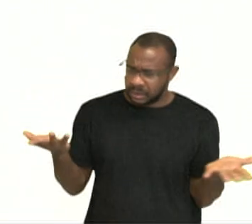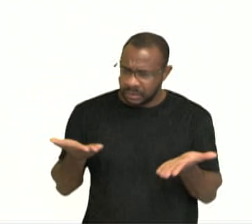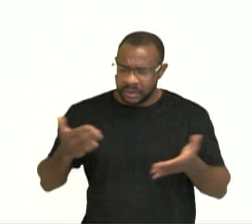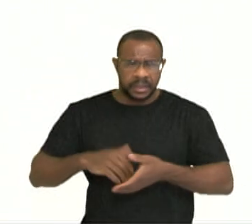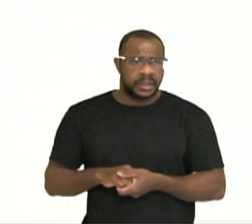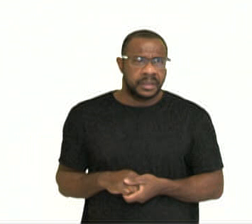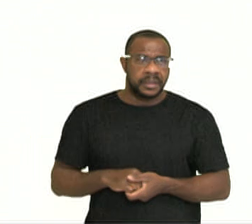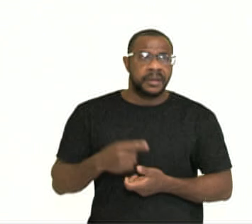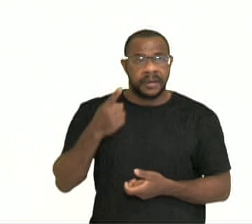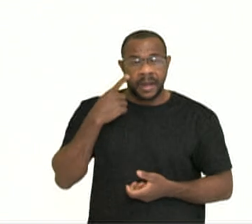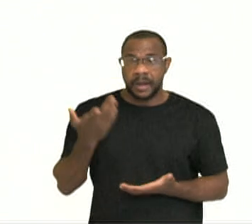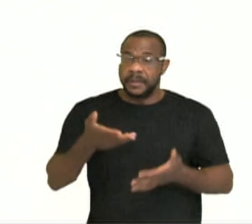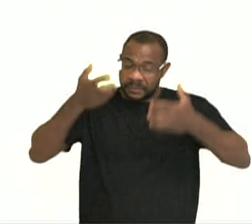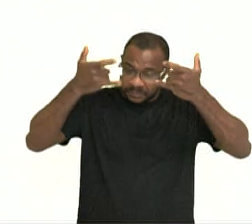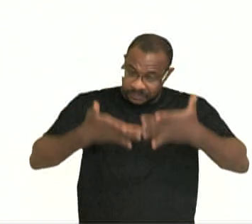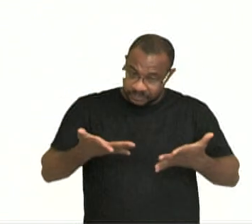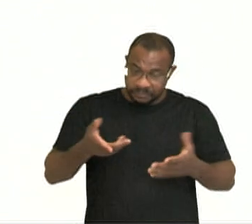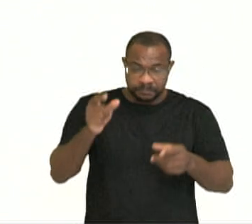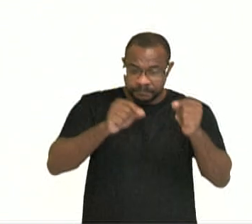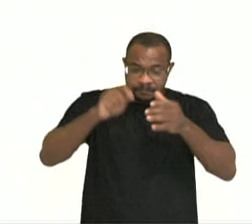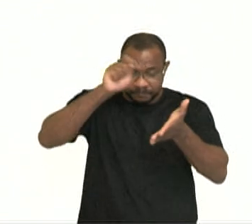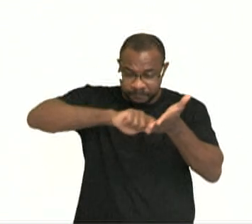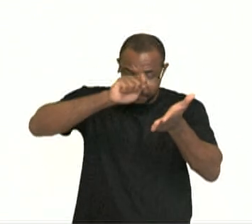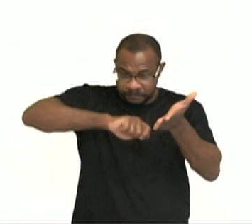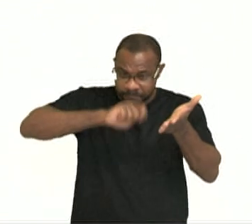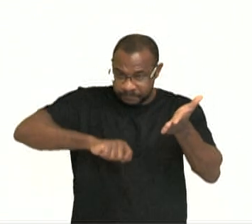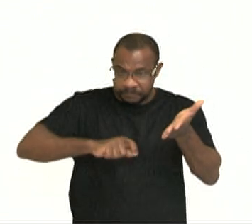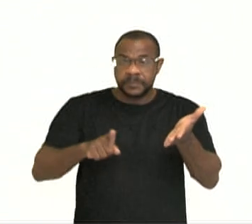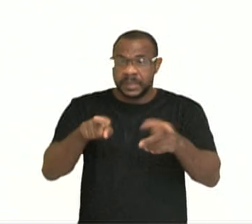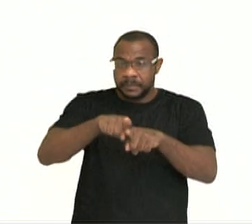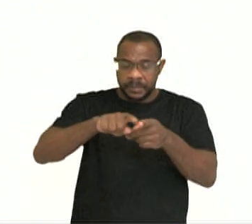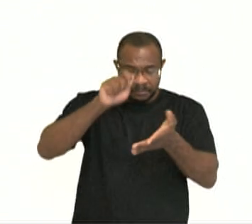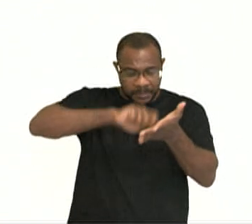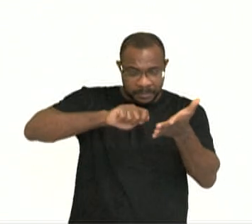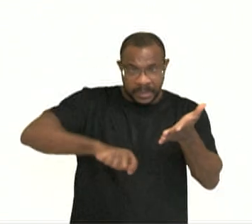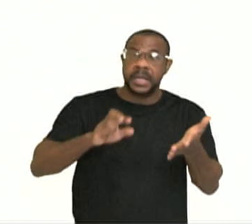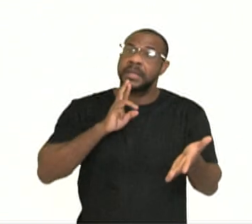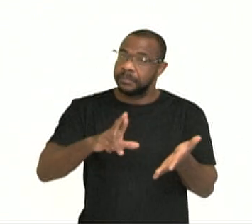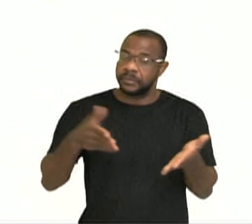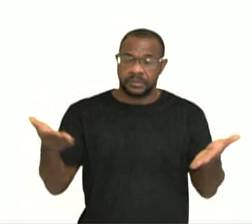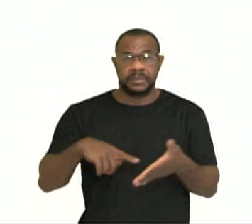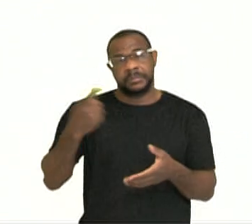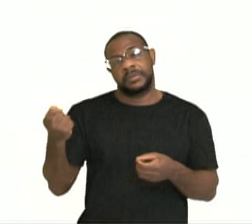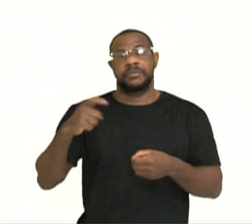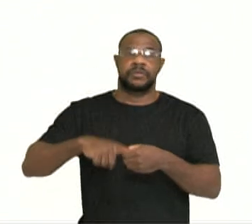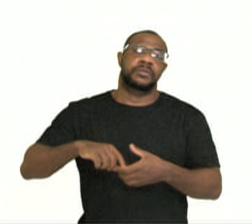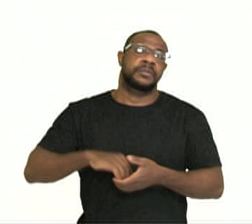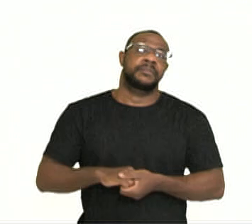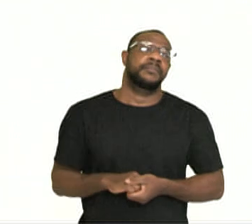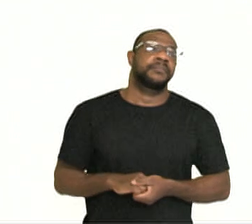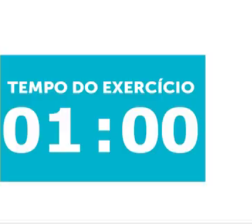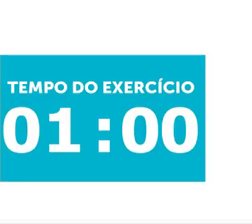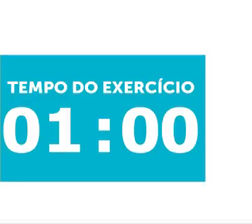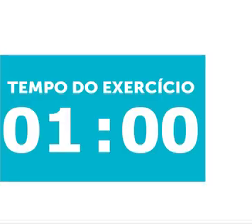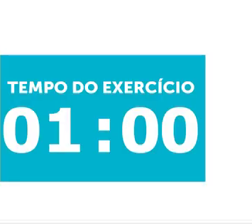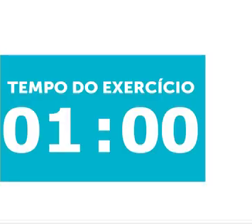do que nós trouxemos até aqui e do conhecimento prévio de vocês. Respondam e nós voltamos em seguida com a correção.